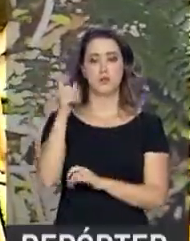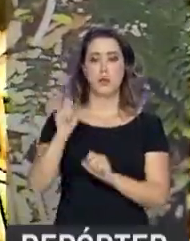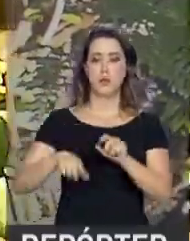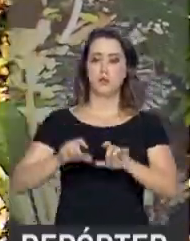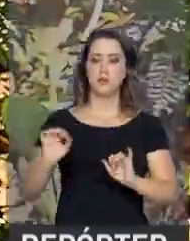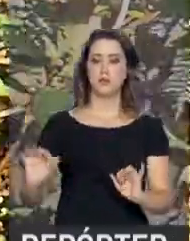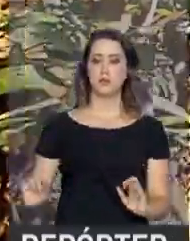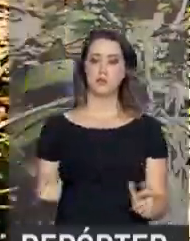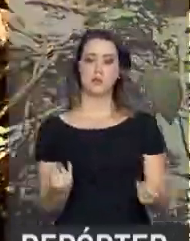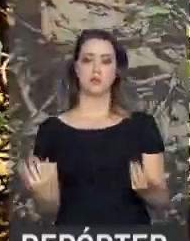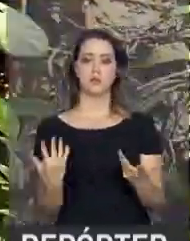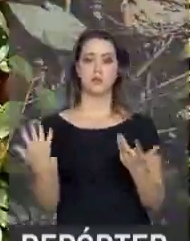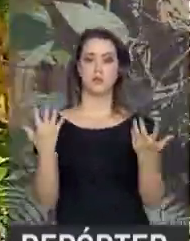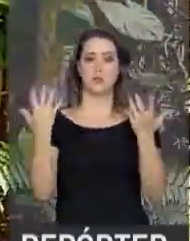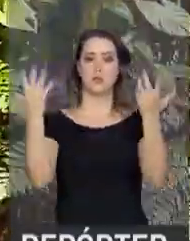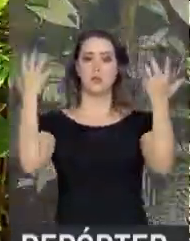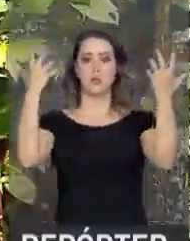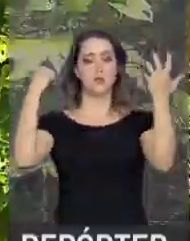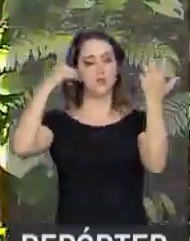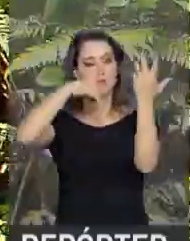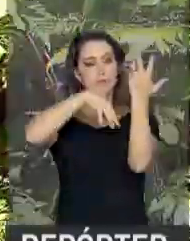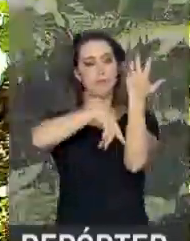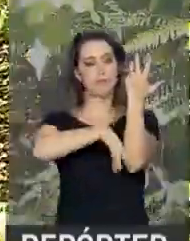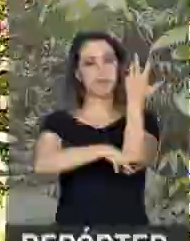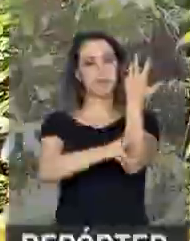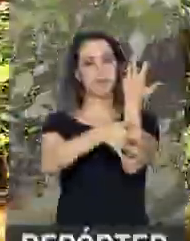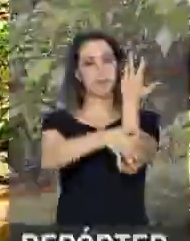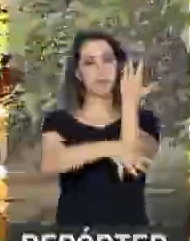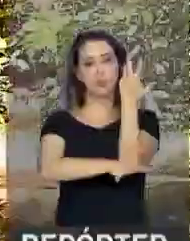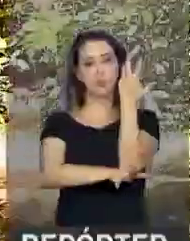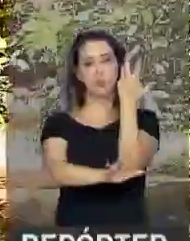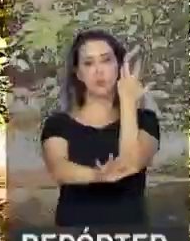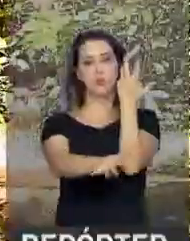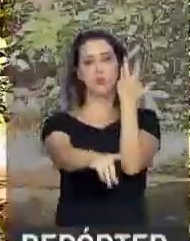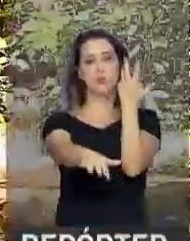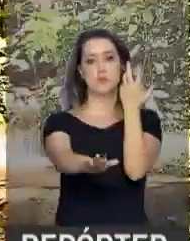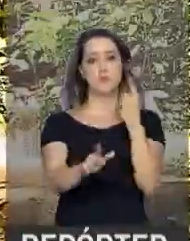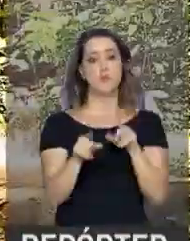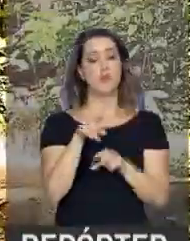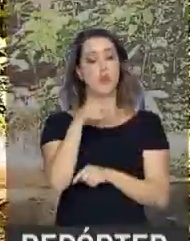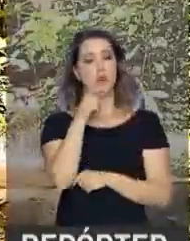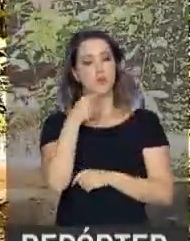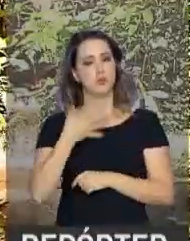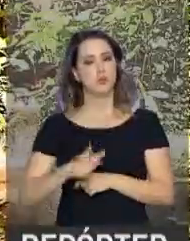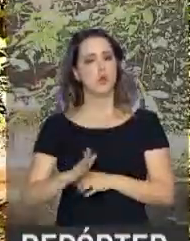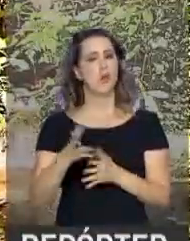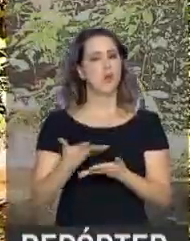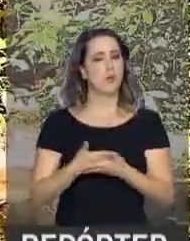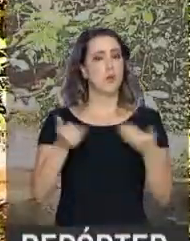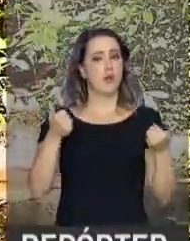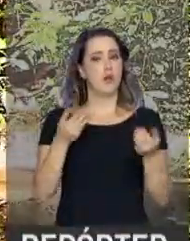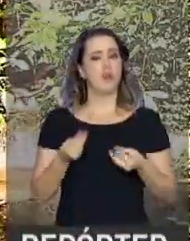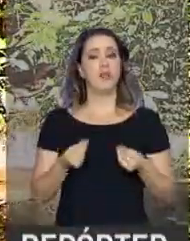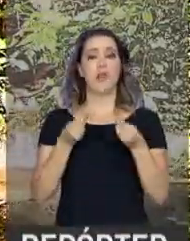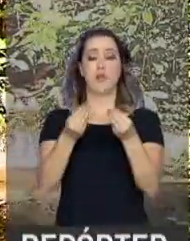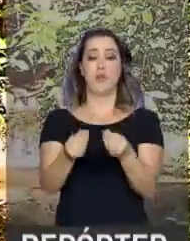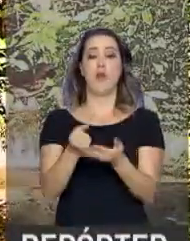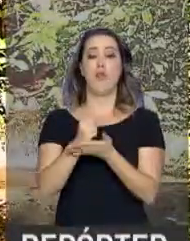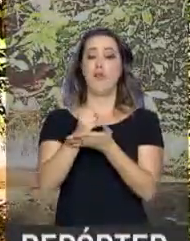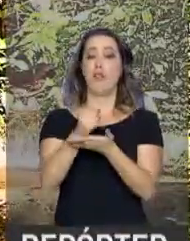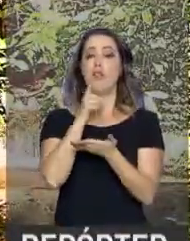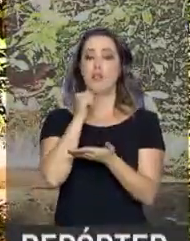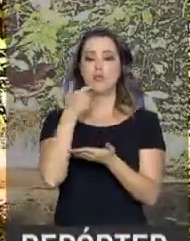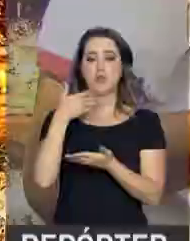permite que a água da chuva entre no solo recarregando os lençóis freáticos o que aumenta a disponibilidade de água